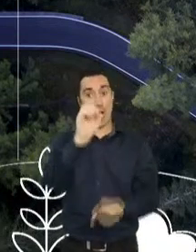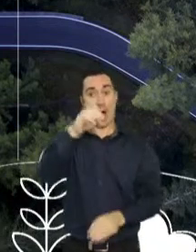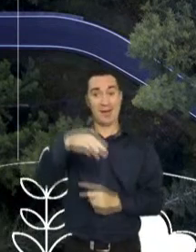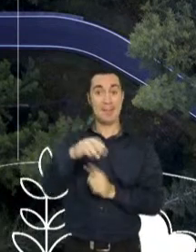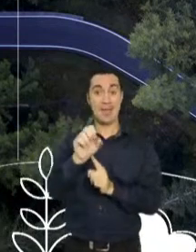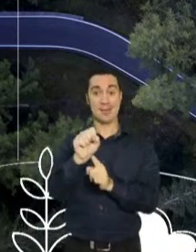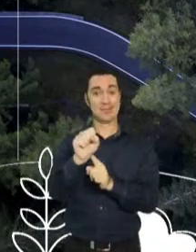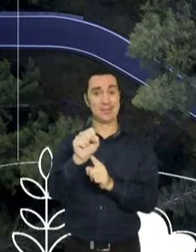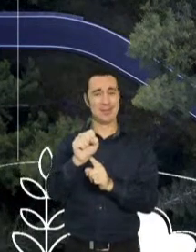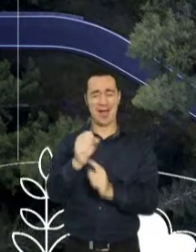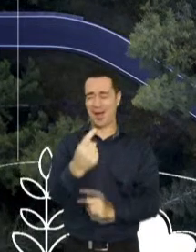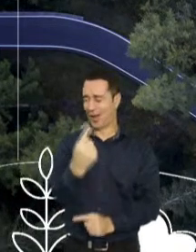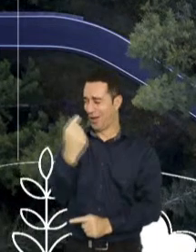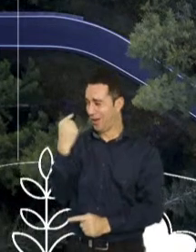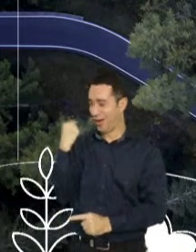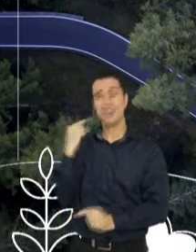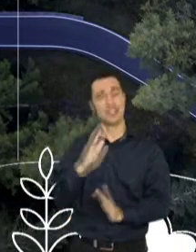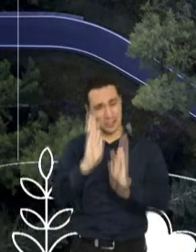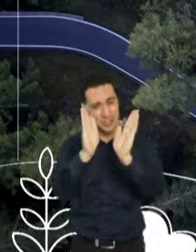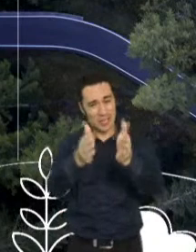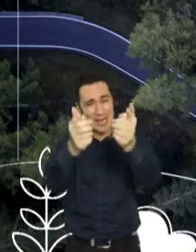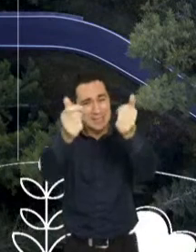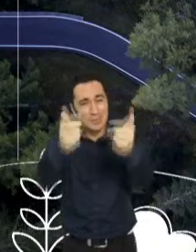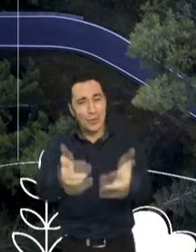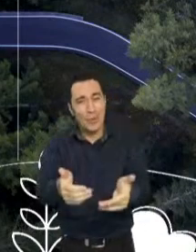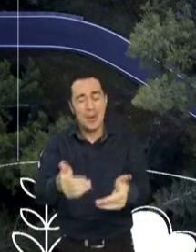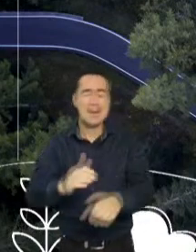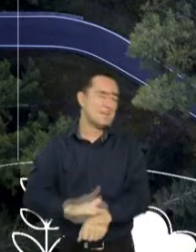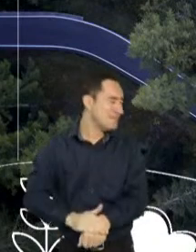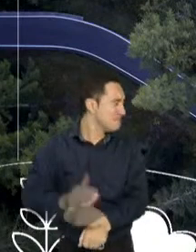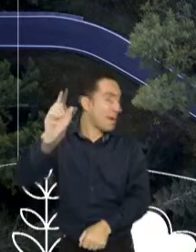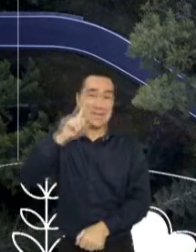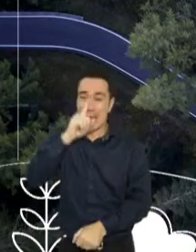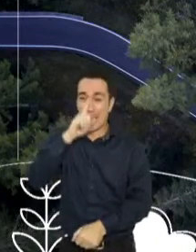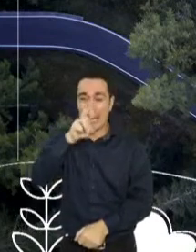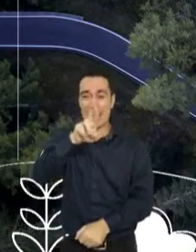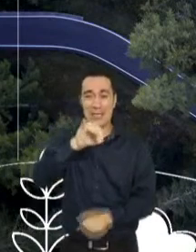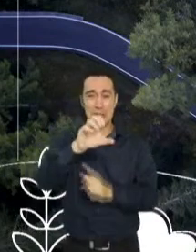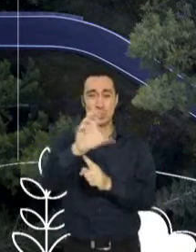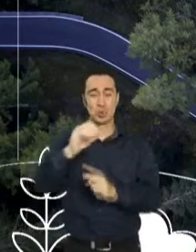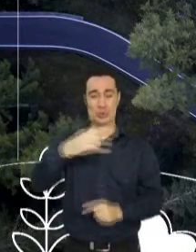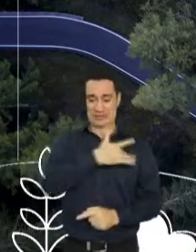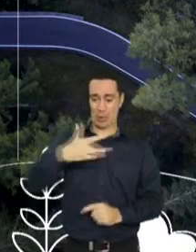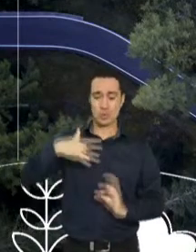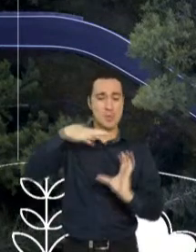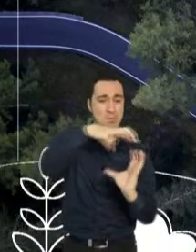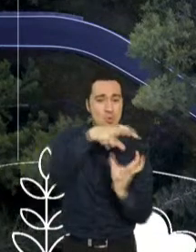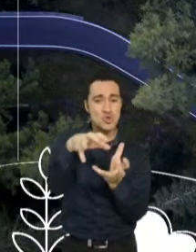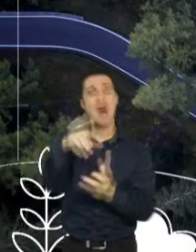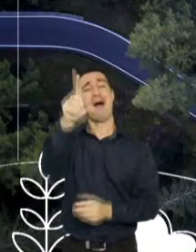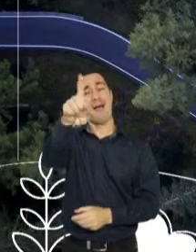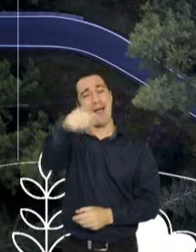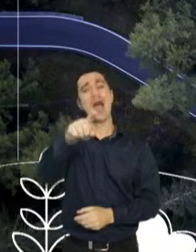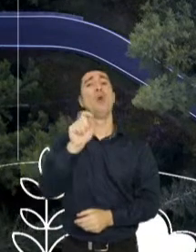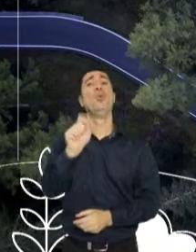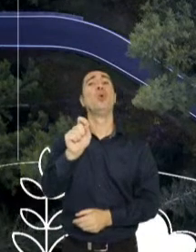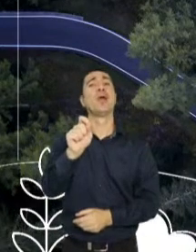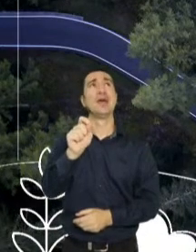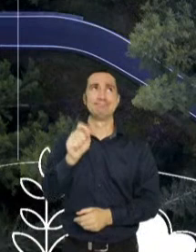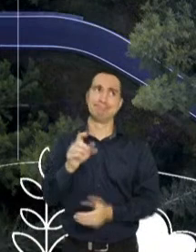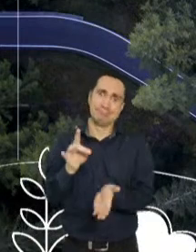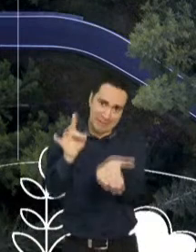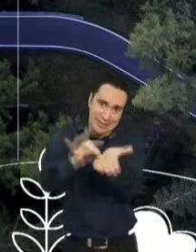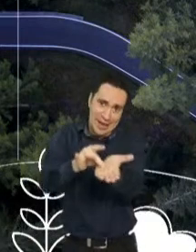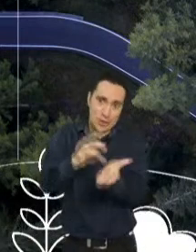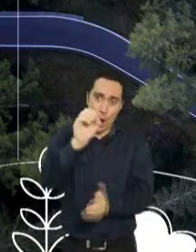Mundial da Saúde já alertou, sim, que o grande risco na saúde mundial seria, ou é,